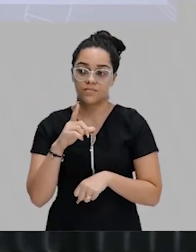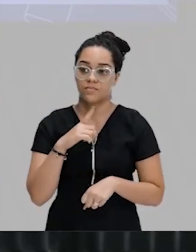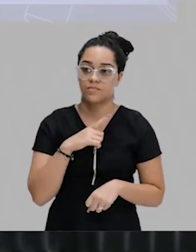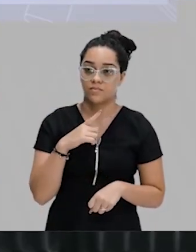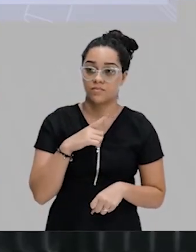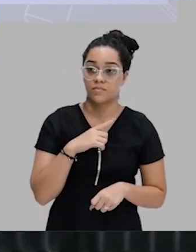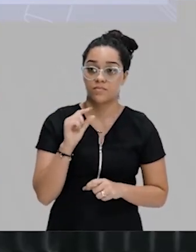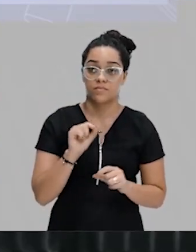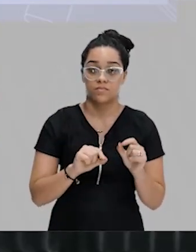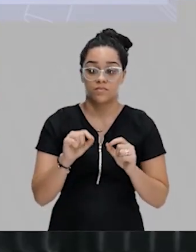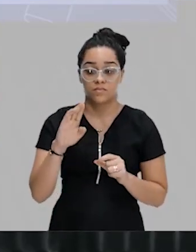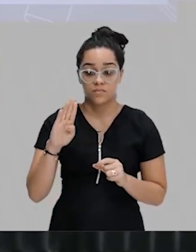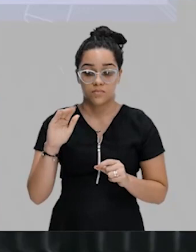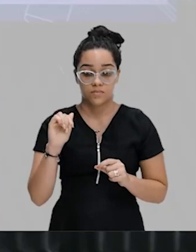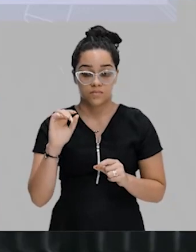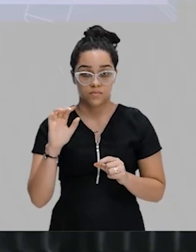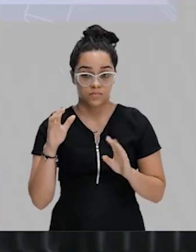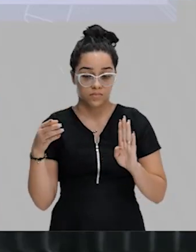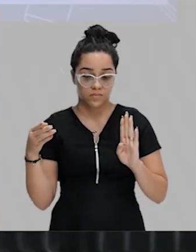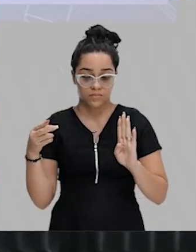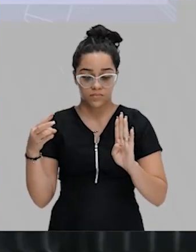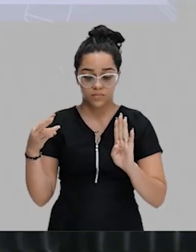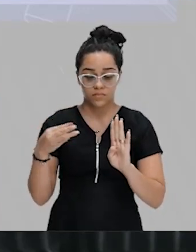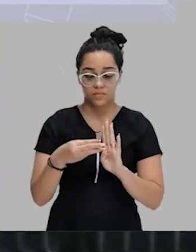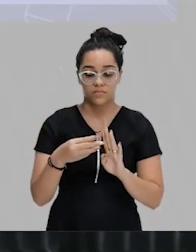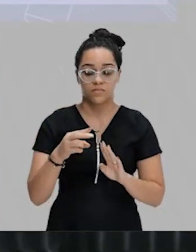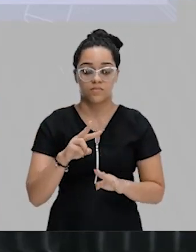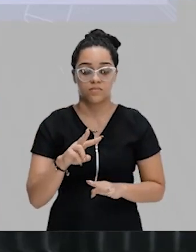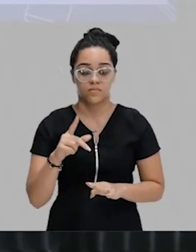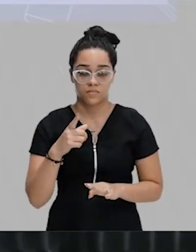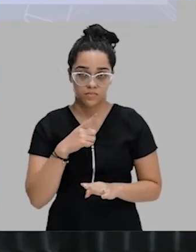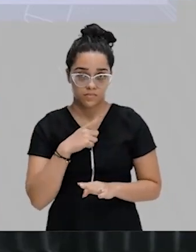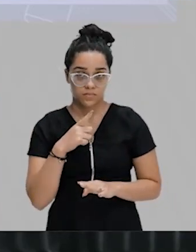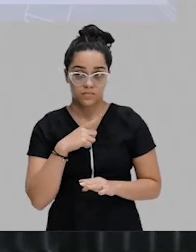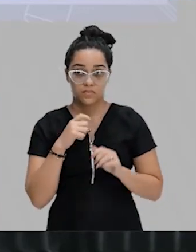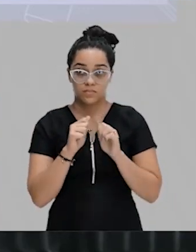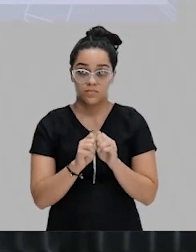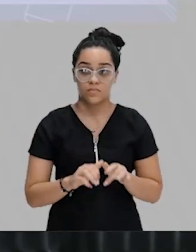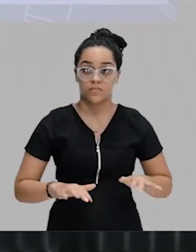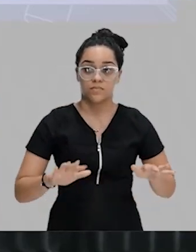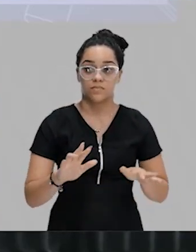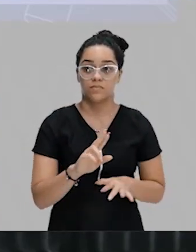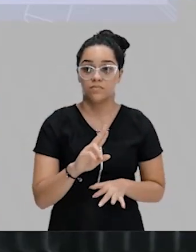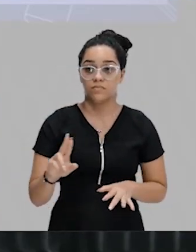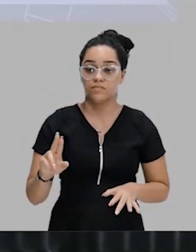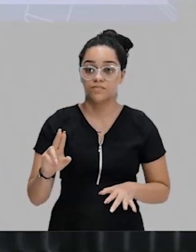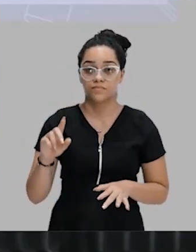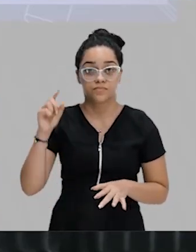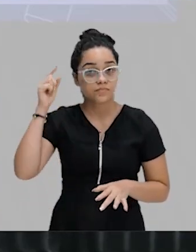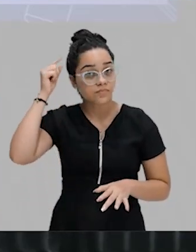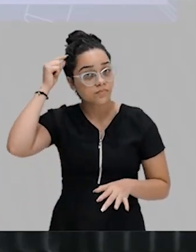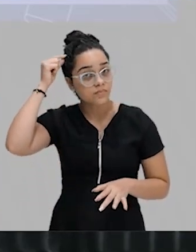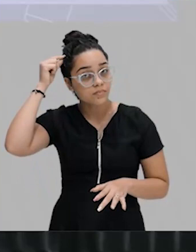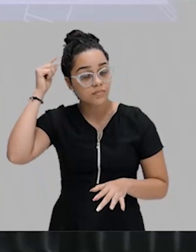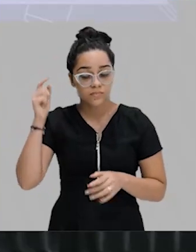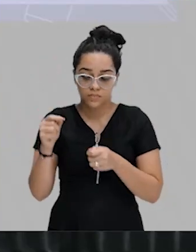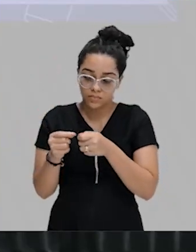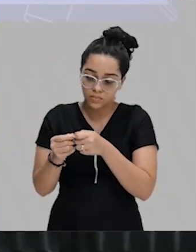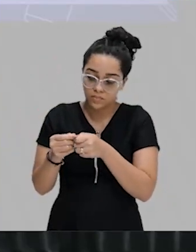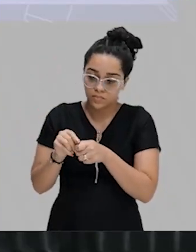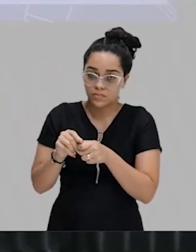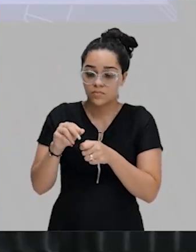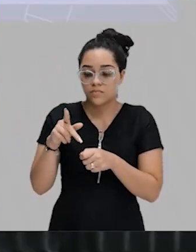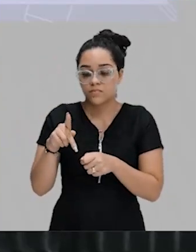peste bacteriana. A principal forma de transmissão da peste vem através do chamado piolho ou a pulga, né? Alguns falam